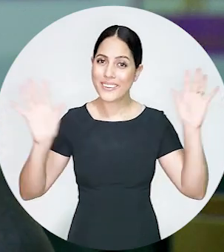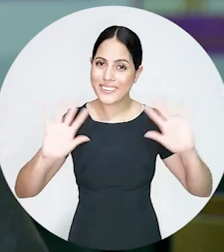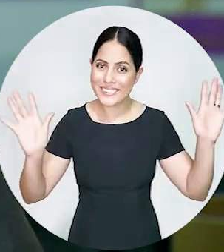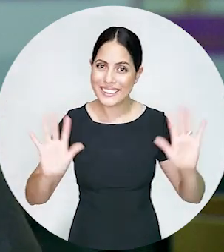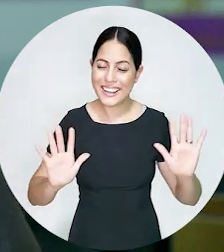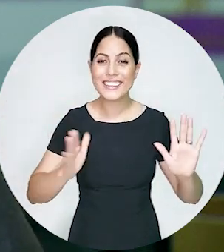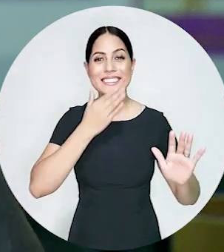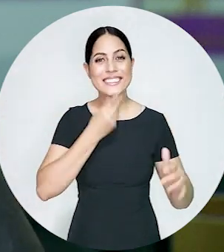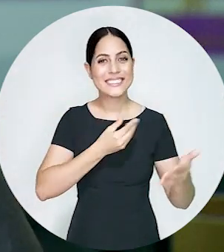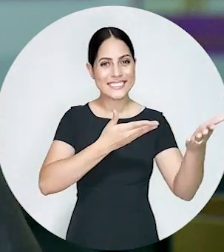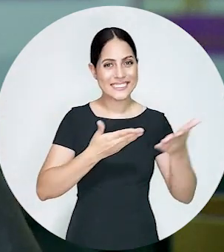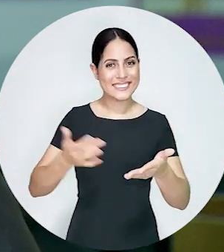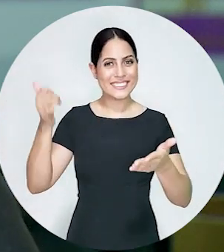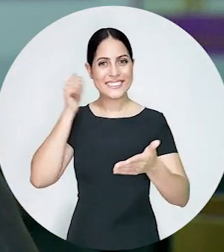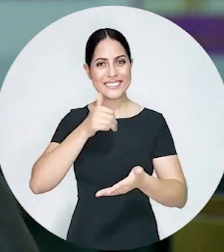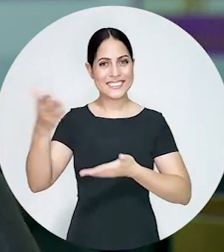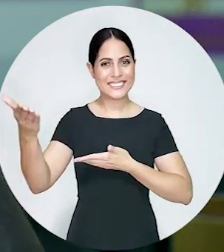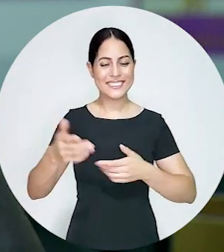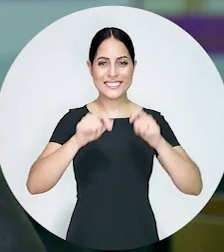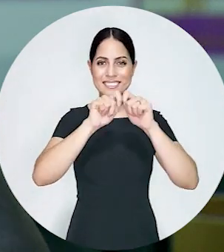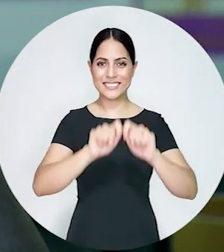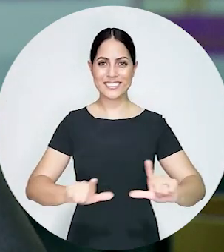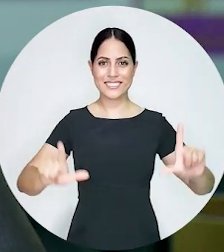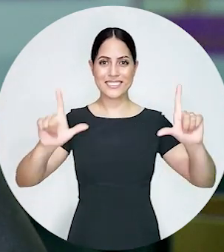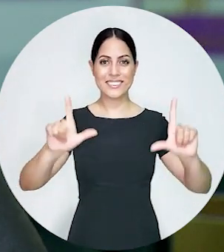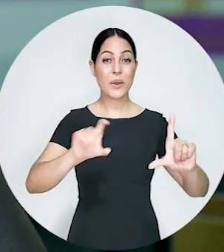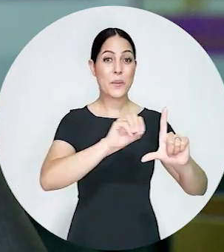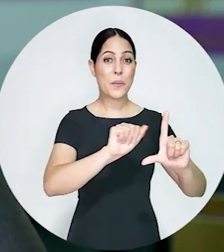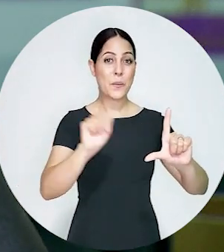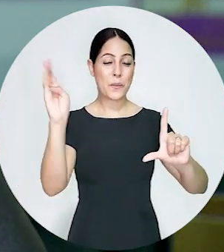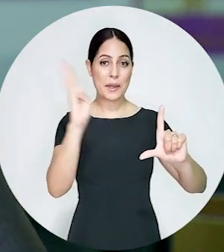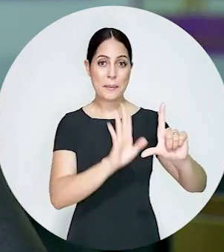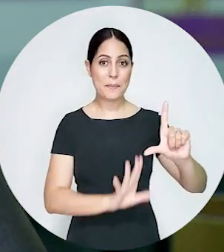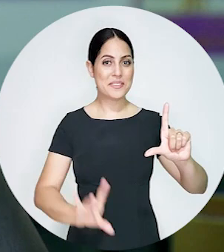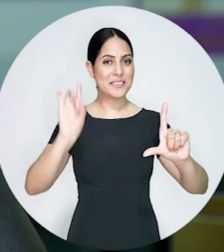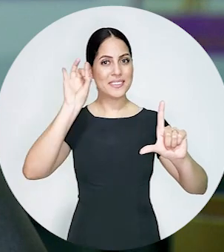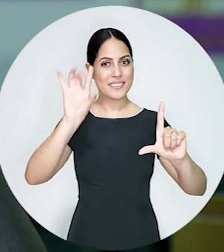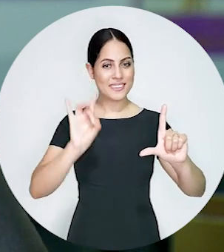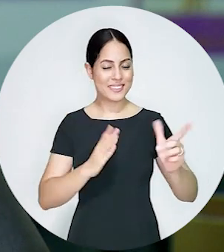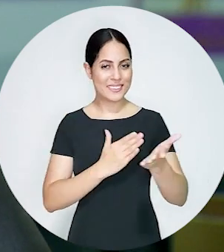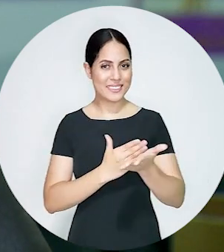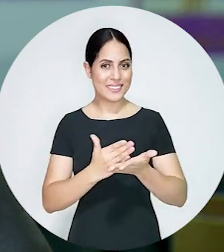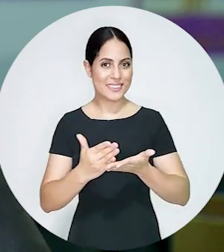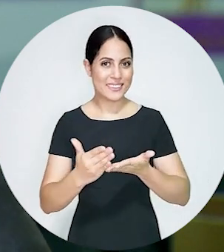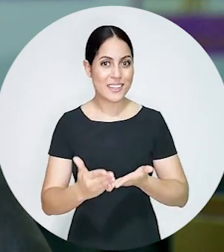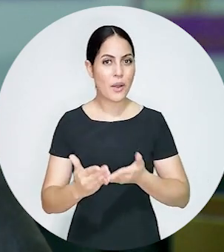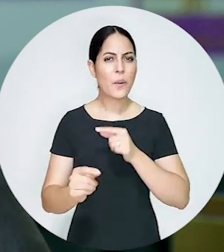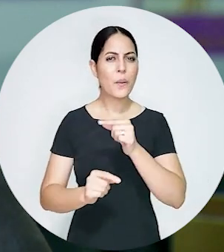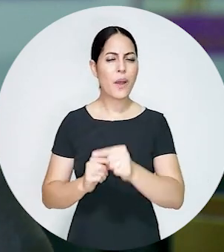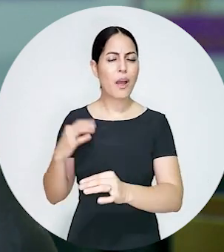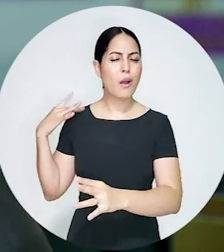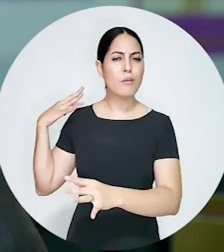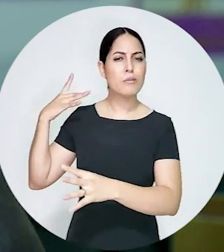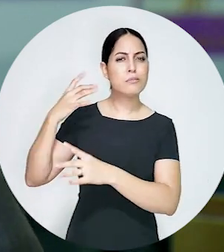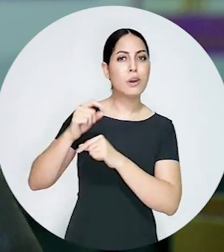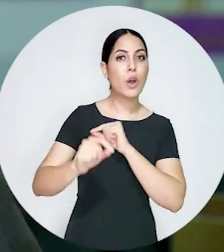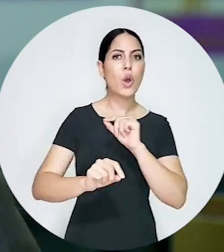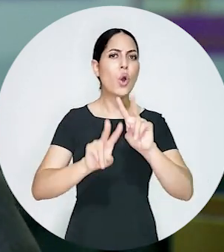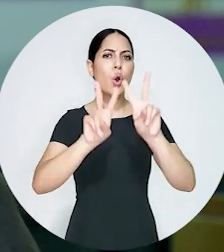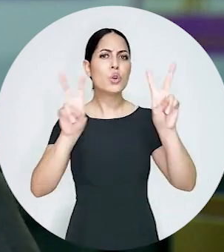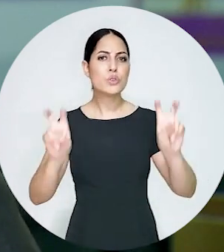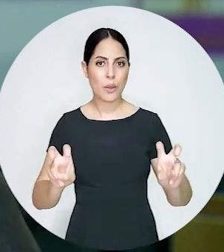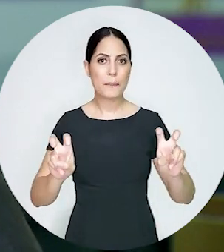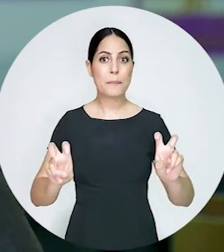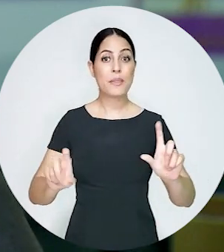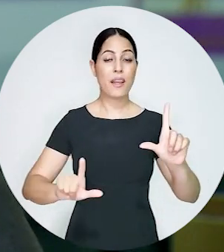Olá, seja bem-vindo, seja bem-vinda. Começa agora mais uma edição especial do programa OAB Nacional